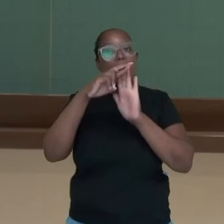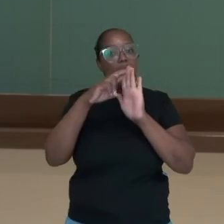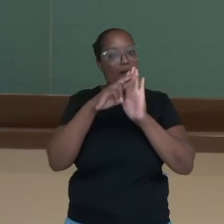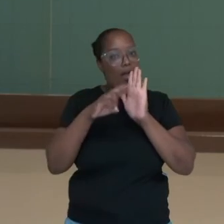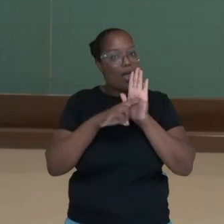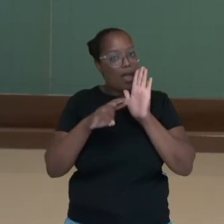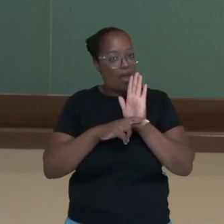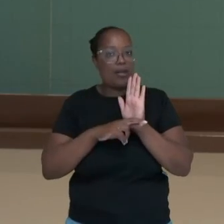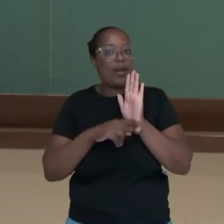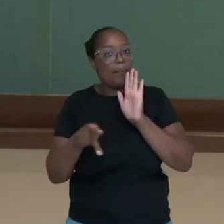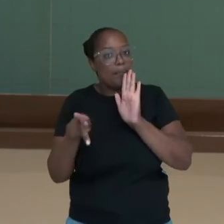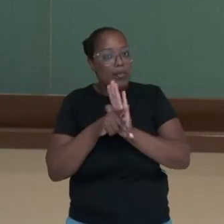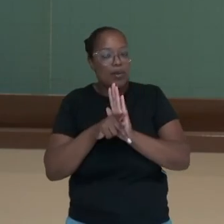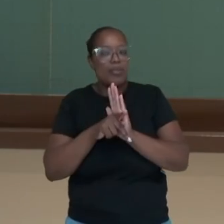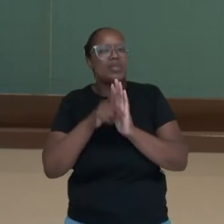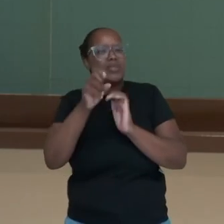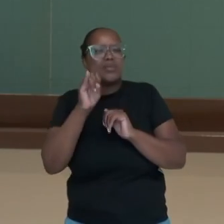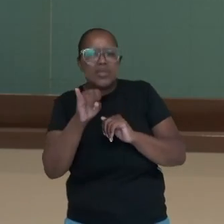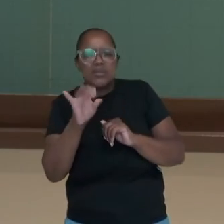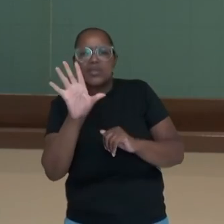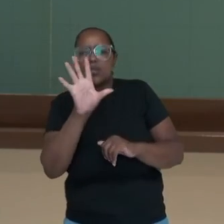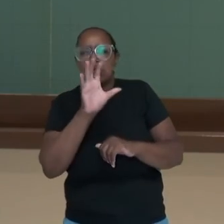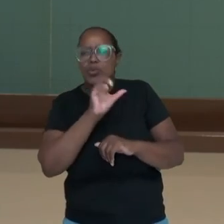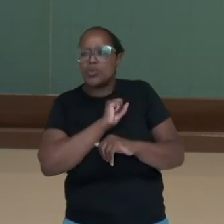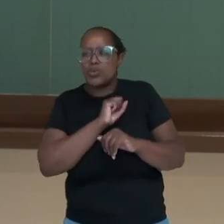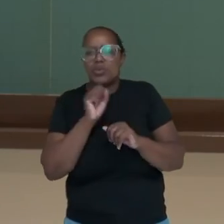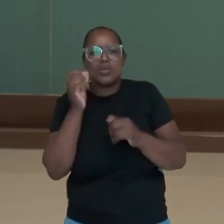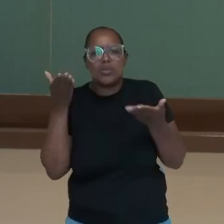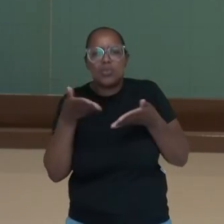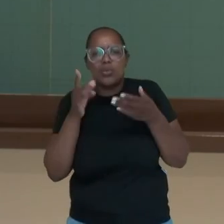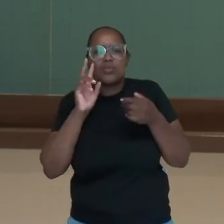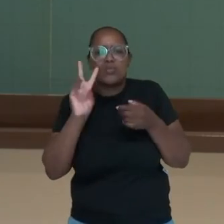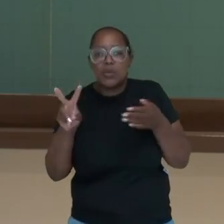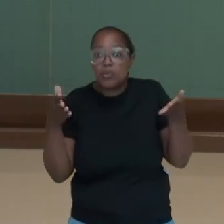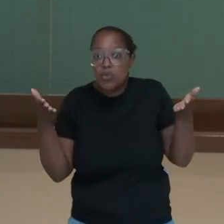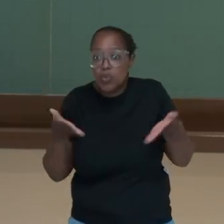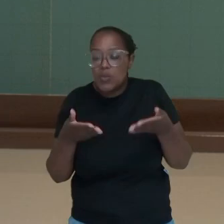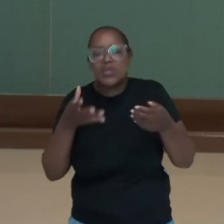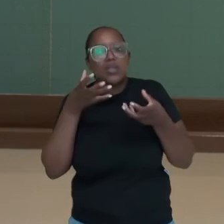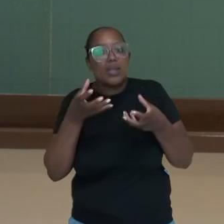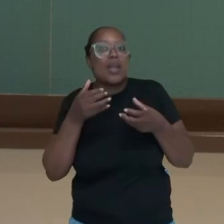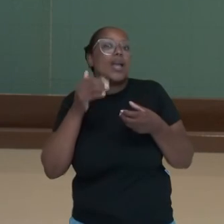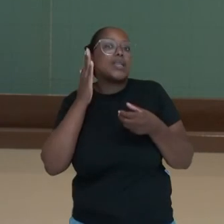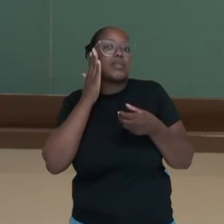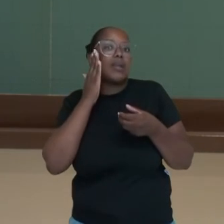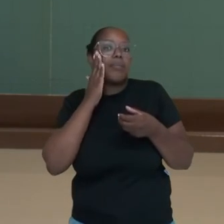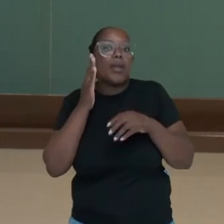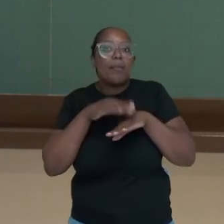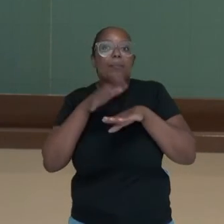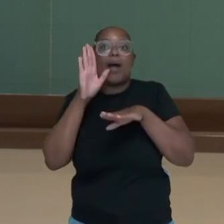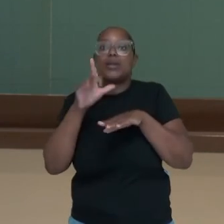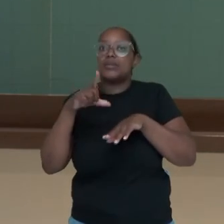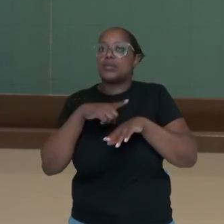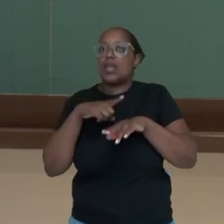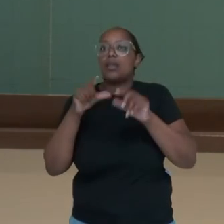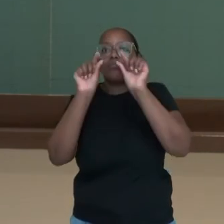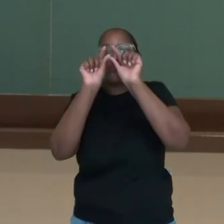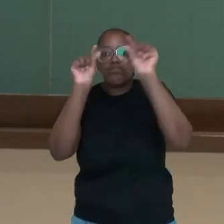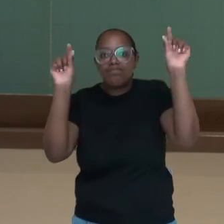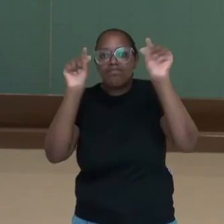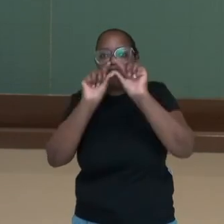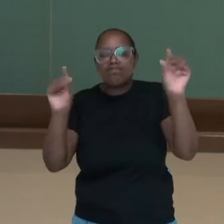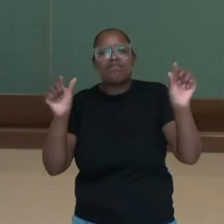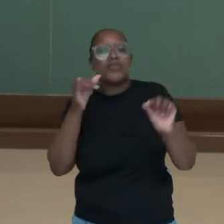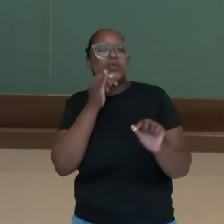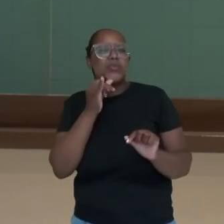você gostou do que nós vimos até aqui e quiser saber um pouquinho mais sobre o tênis de mesa, nós temos aqui a